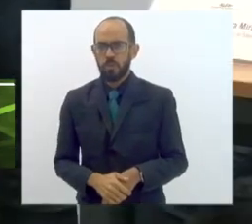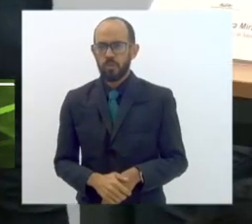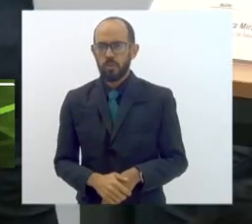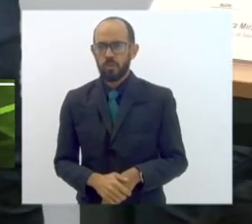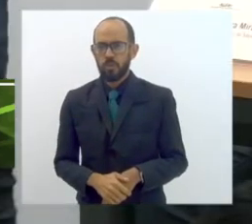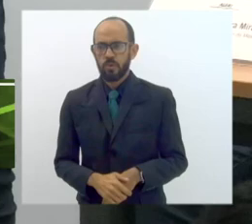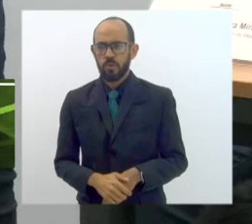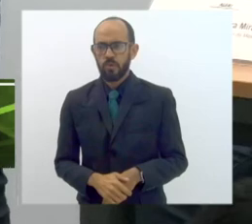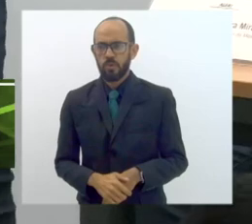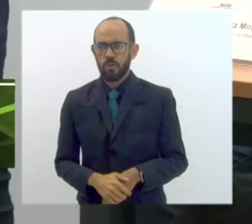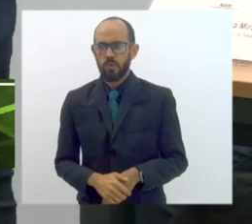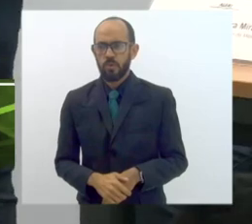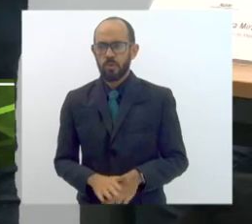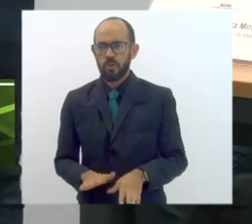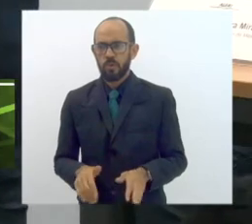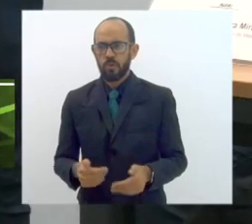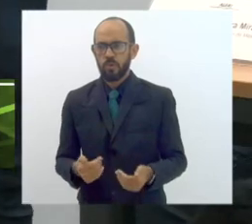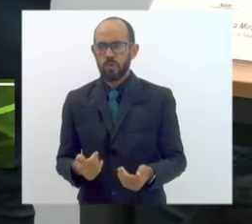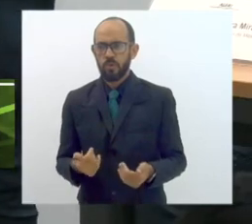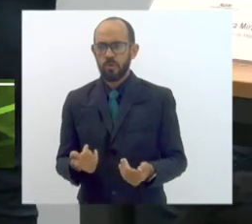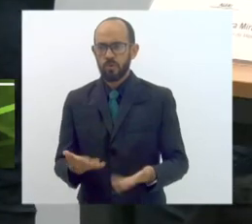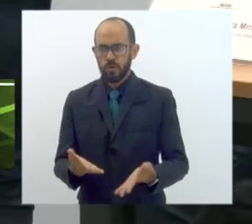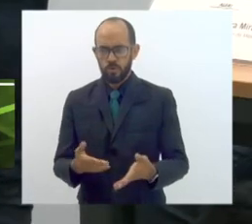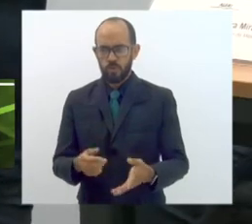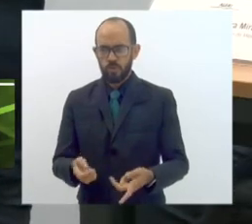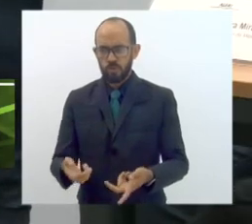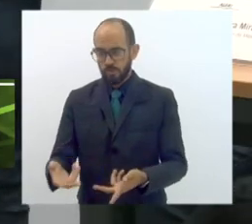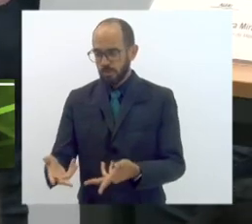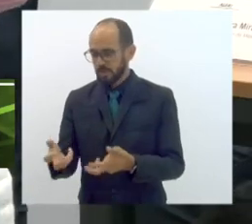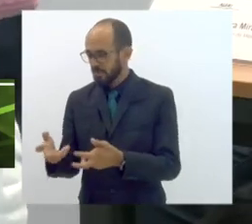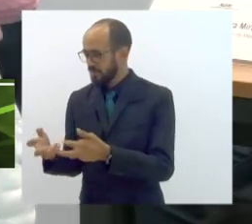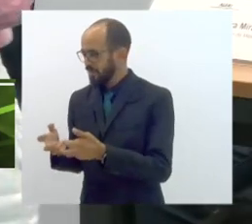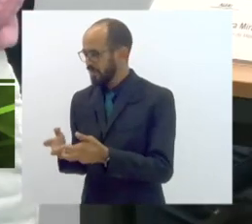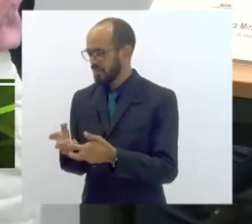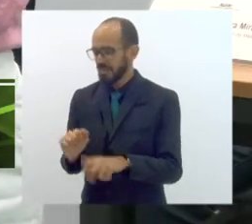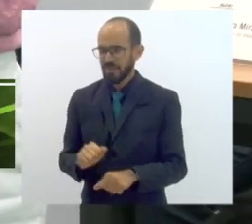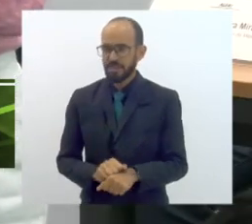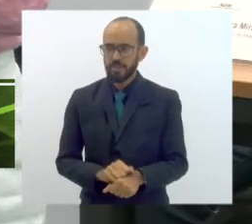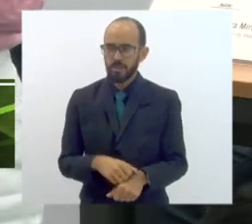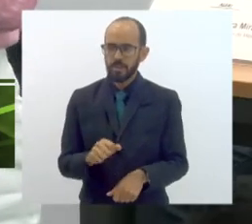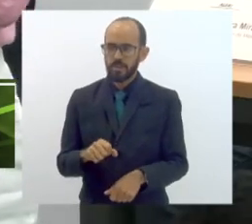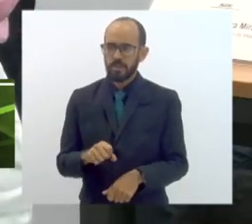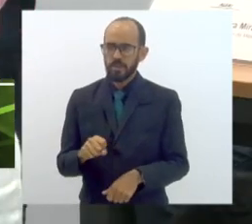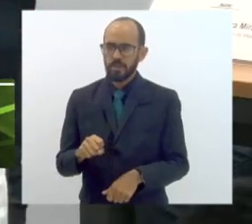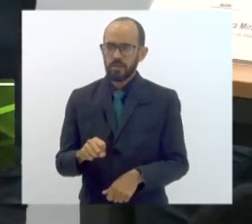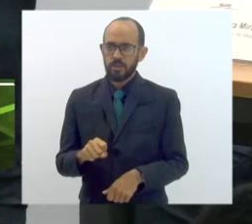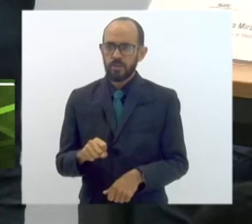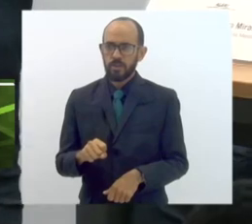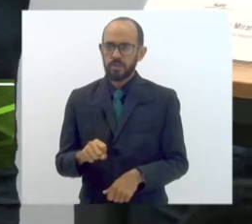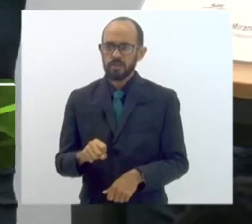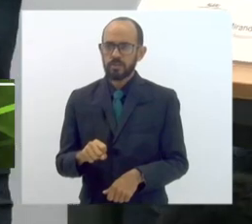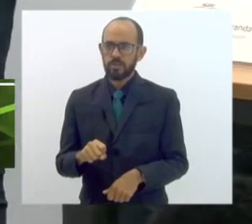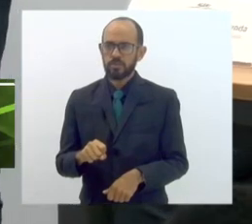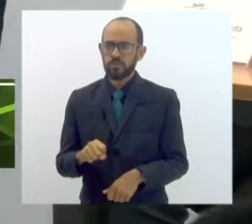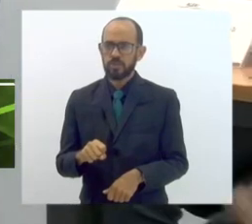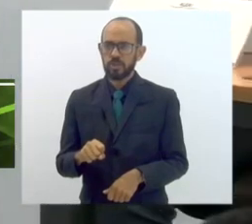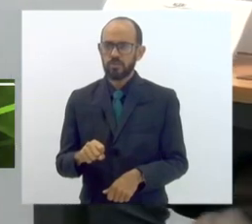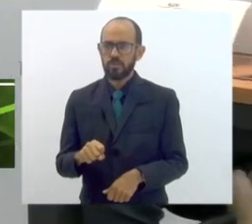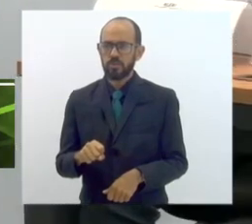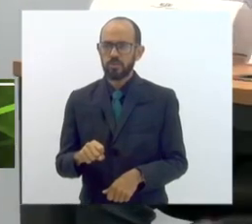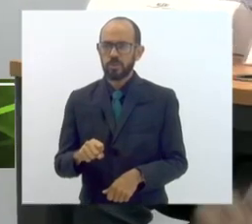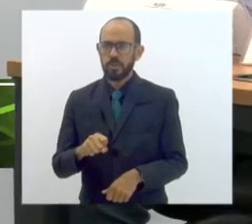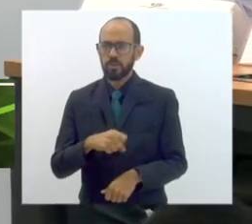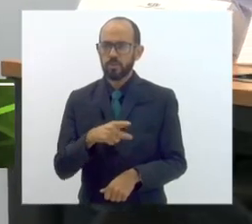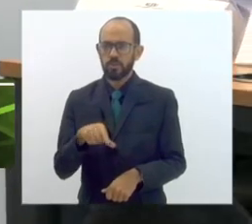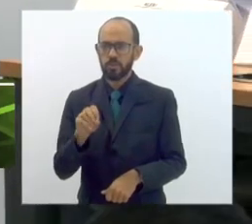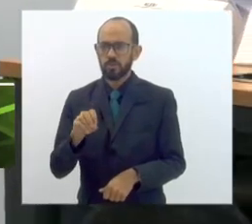né, sendo atendidos aí. São José do Vale do Rio Preto, apesar de não ser da nossa região, ele é consorciado, é um